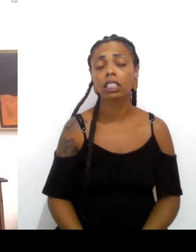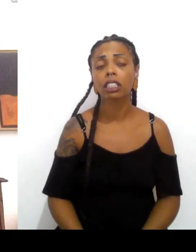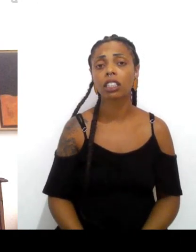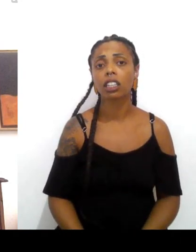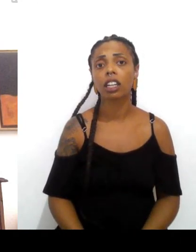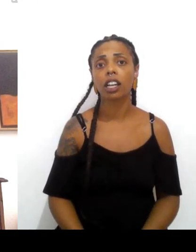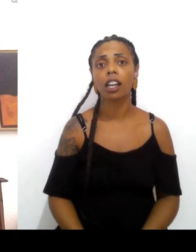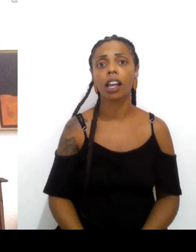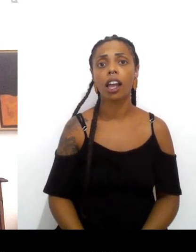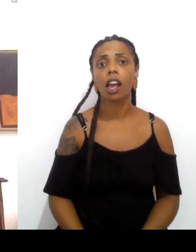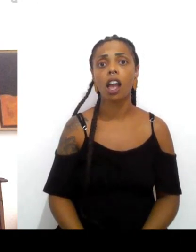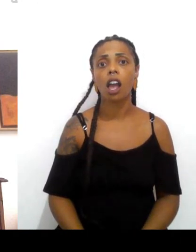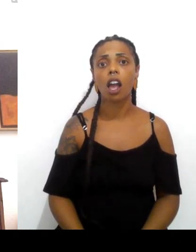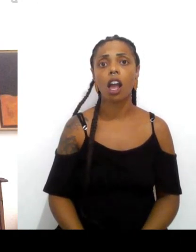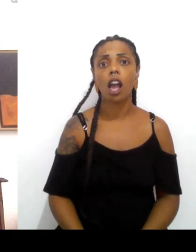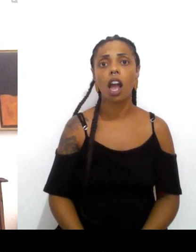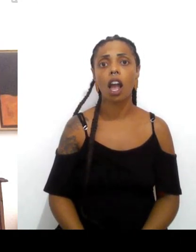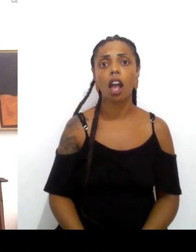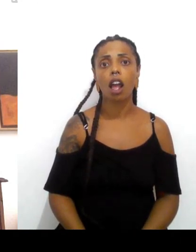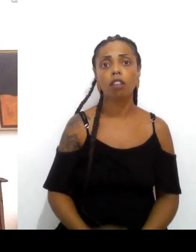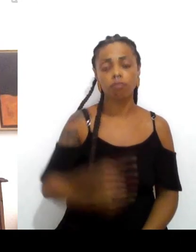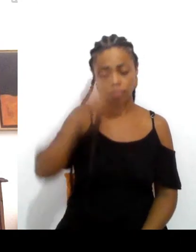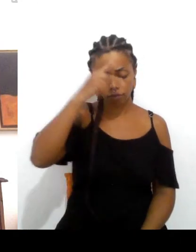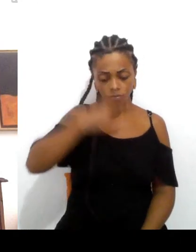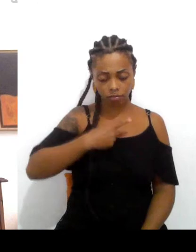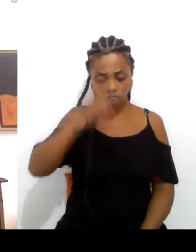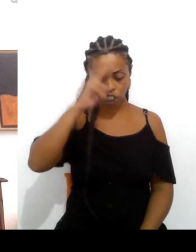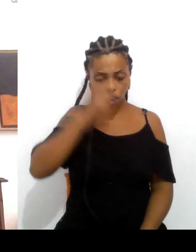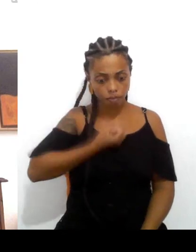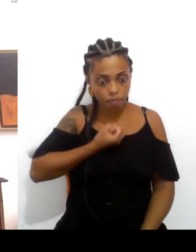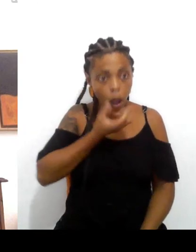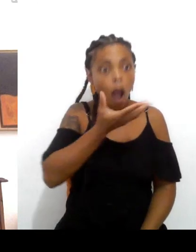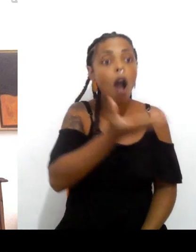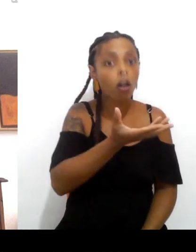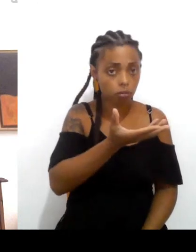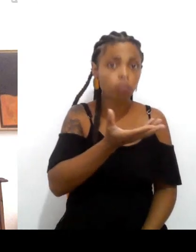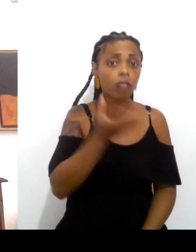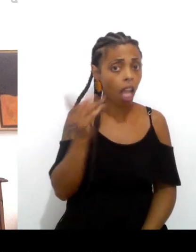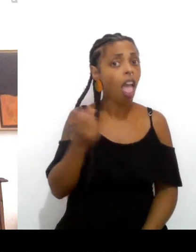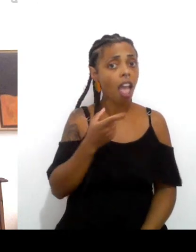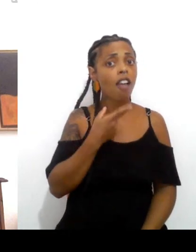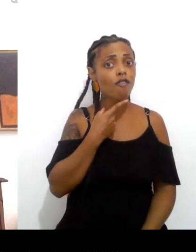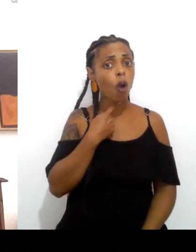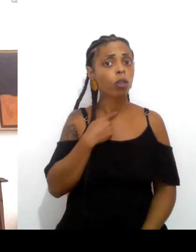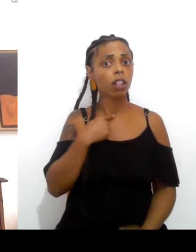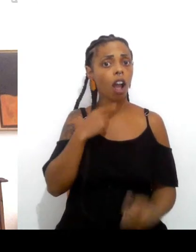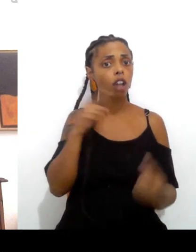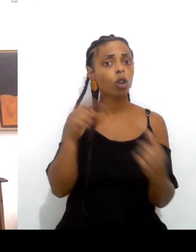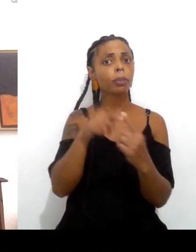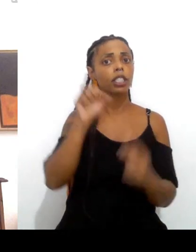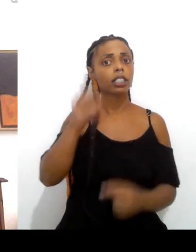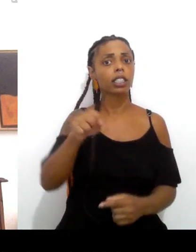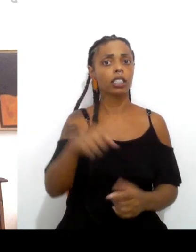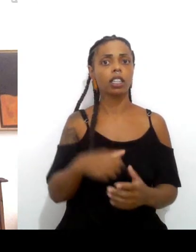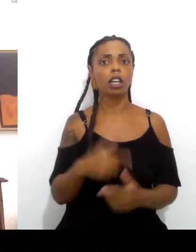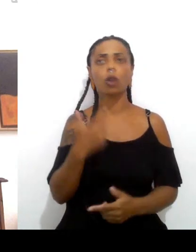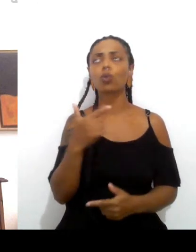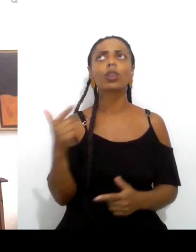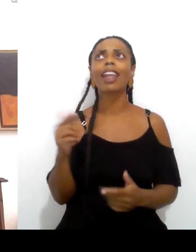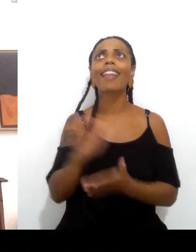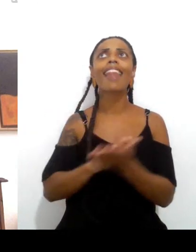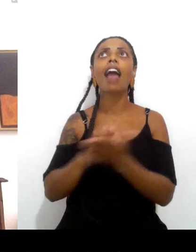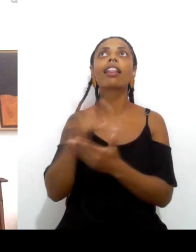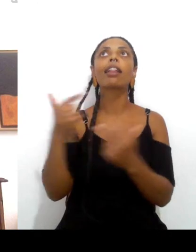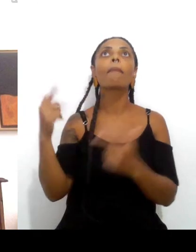o aspecto autobiográfico é intencional acho que não há nenhuma obra dele que não